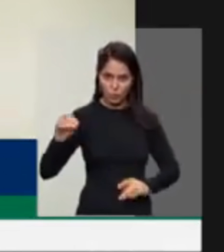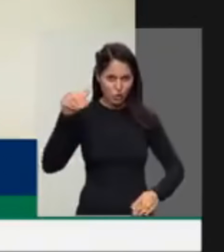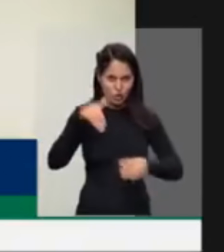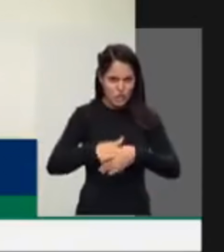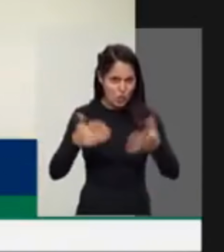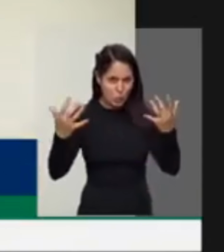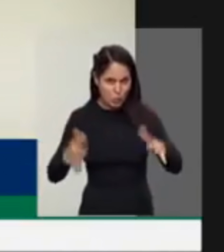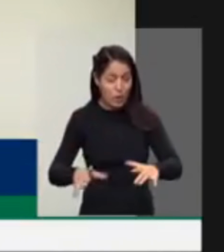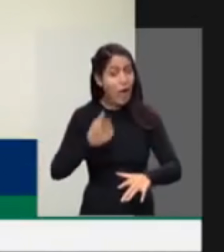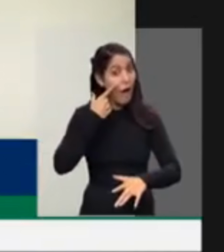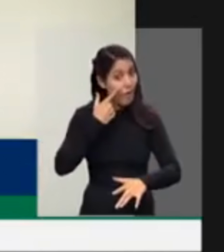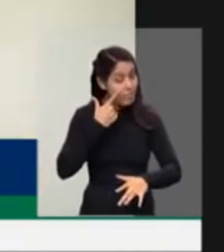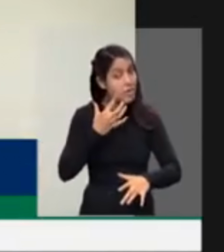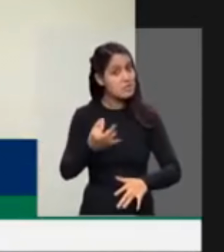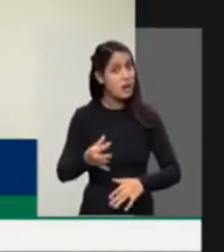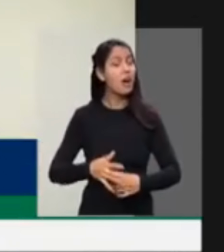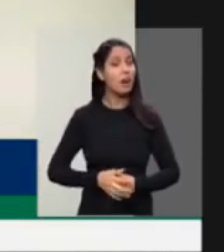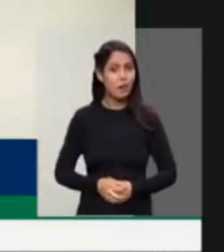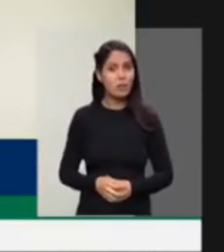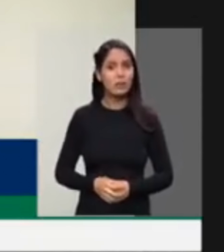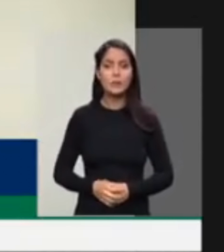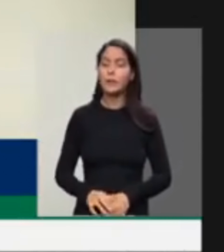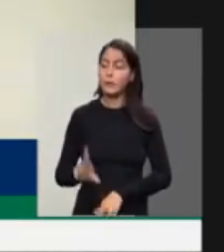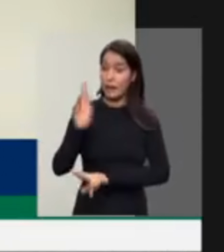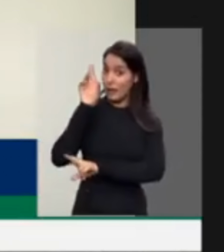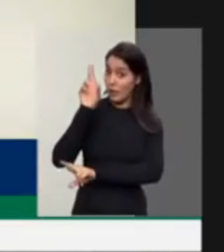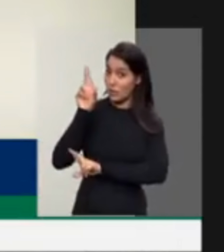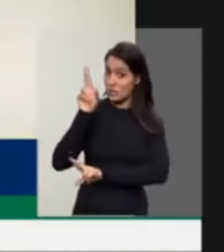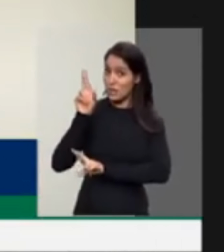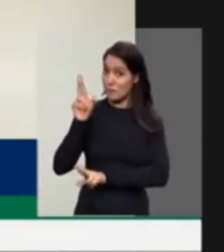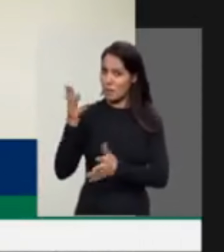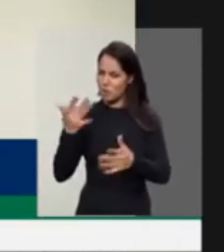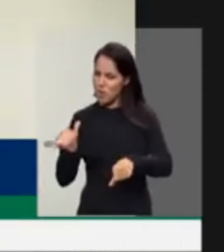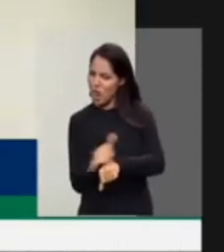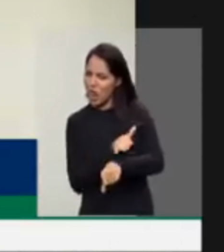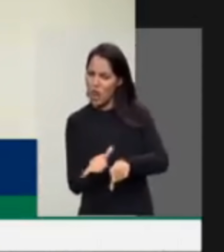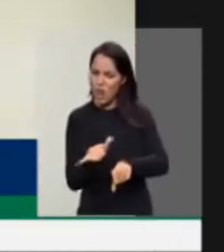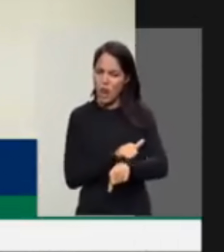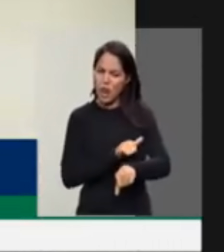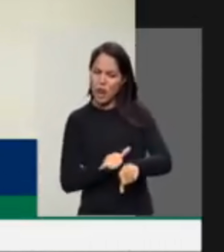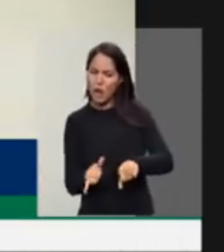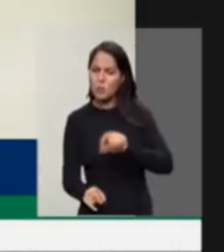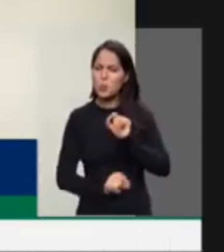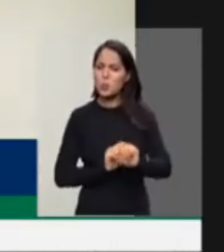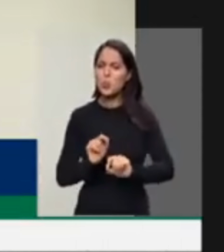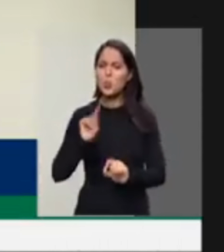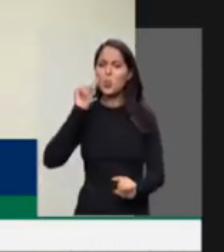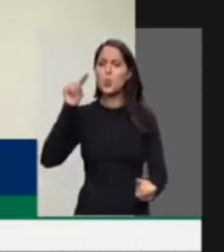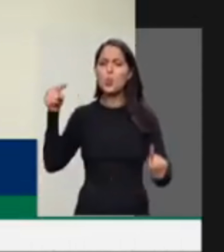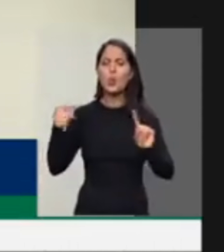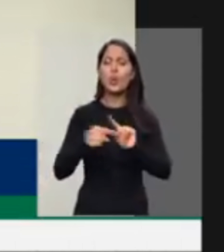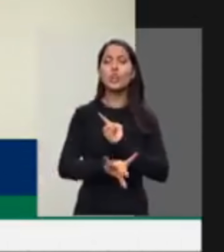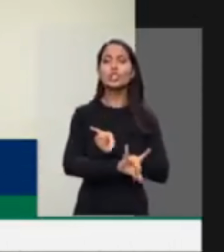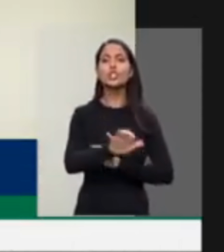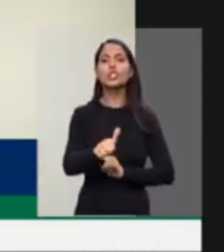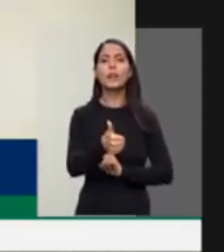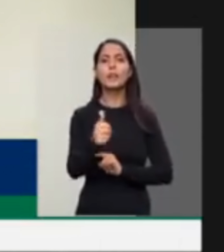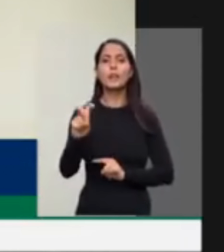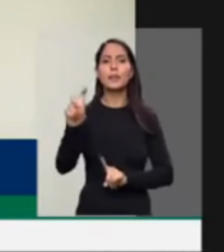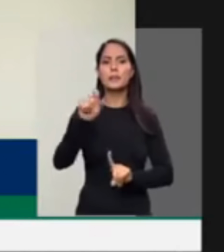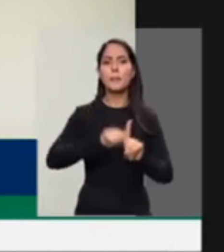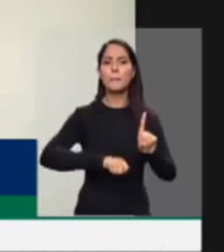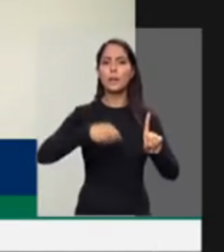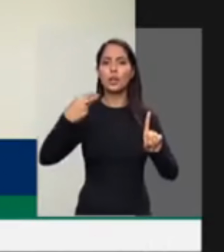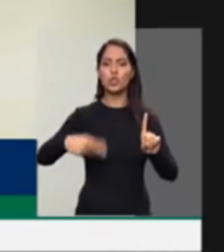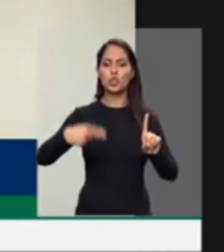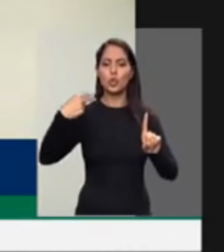tudo isso não esteja sendo arquitetado de forma maquiavélica para se esperar 15 de novembro, para aí